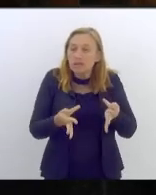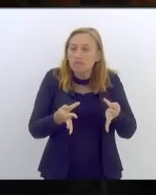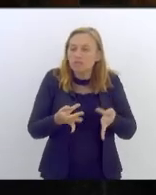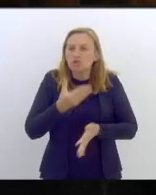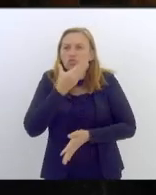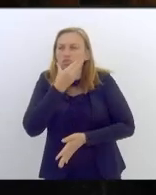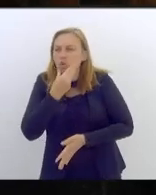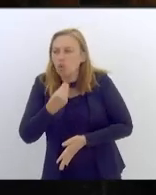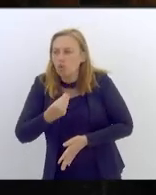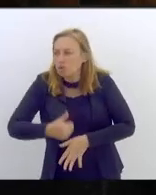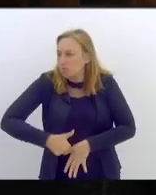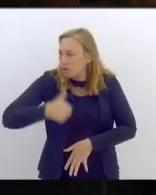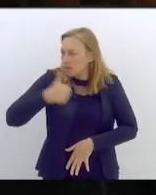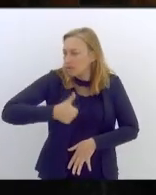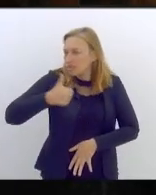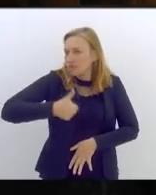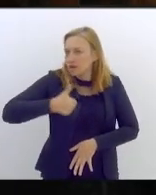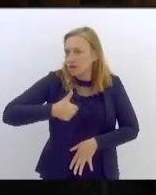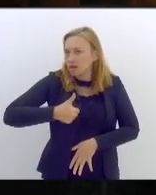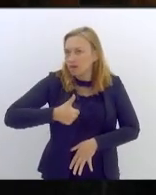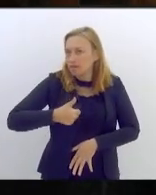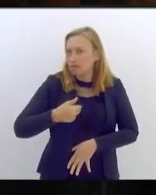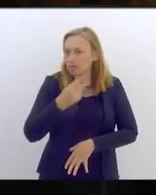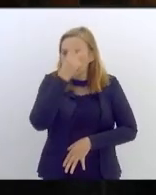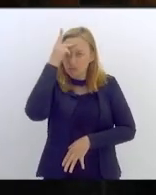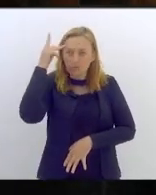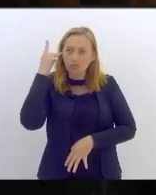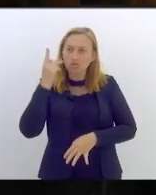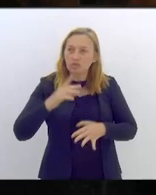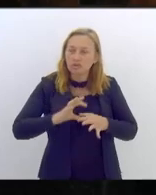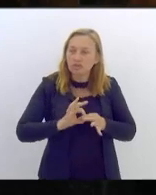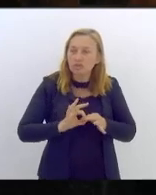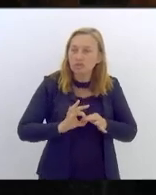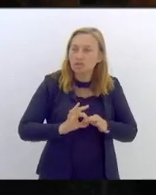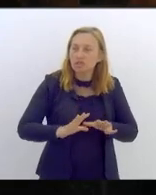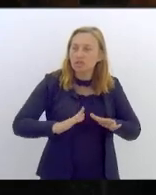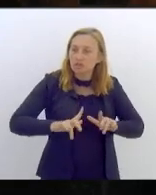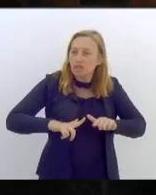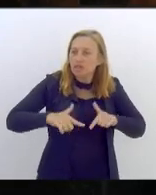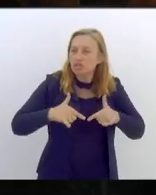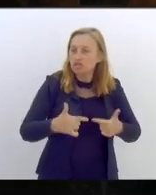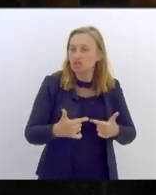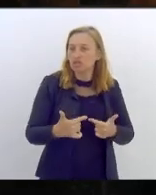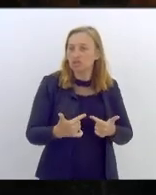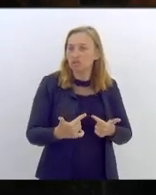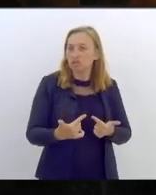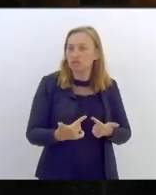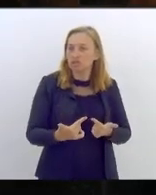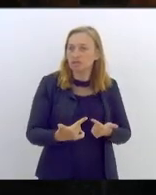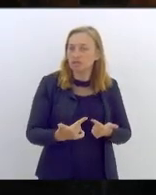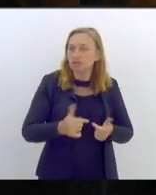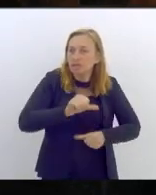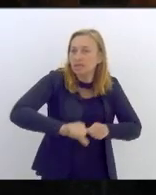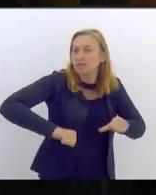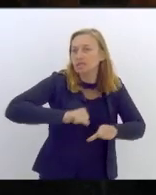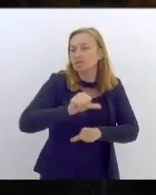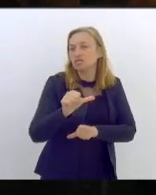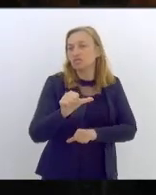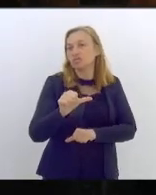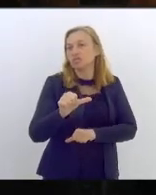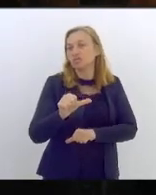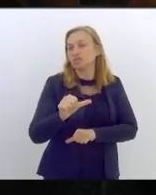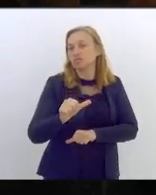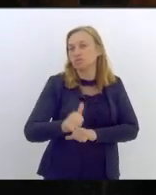desolada a pessoa do singular foi deixando devagar de ser para transformar-se